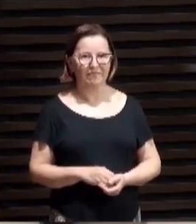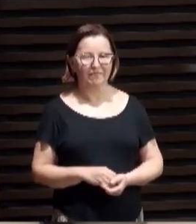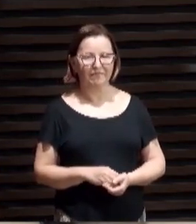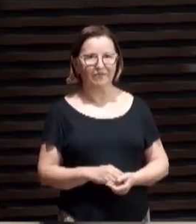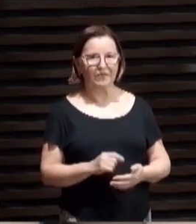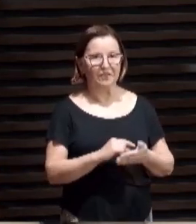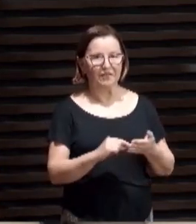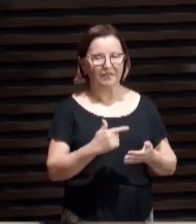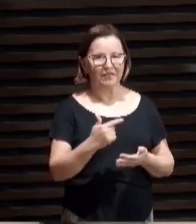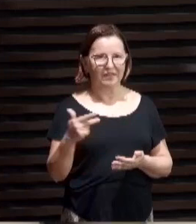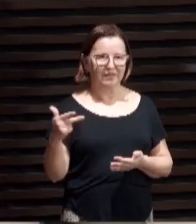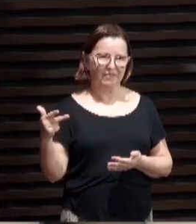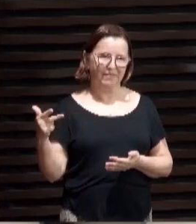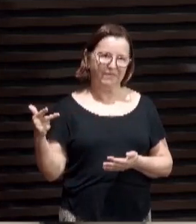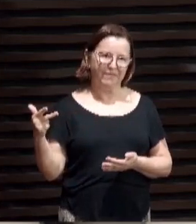Versículo 23.